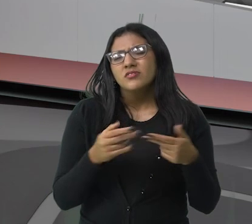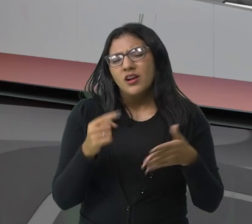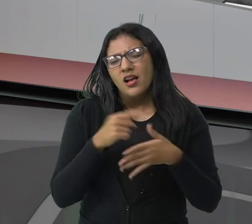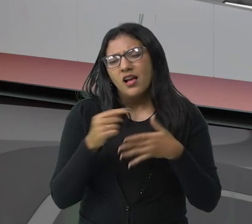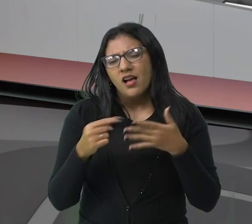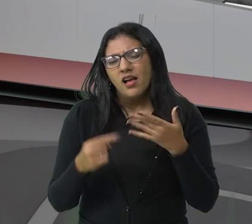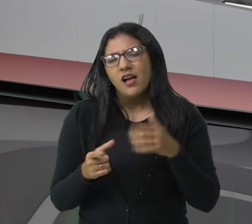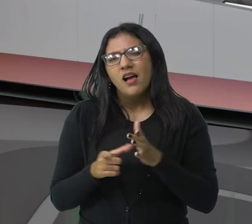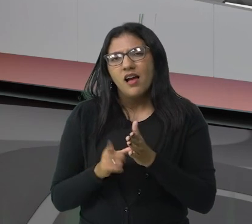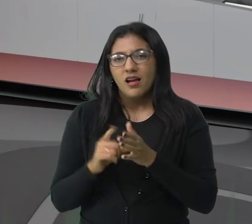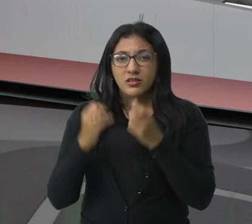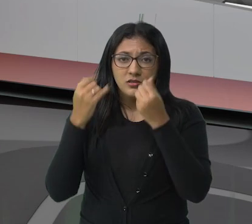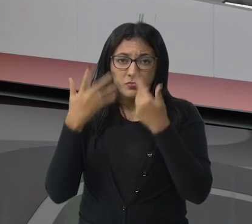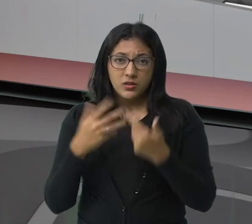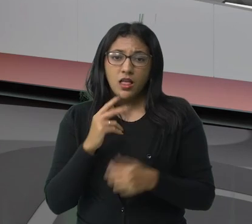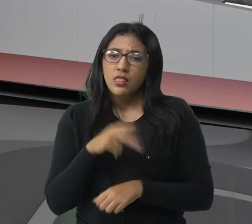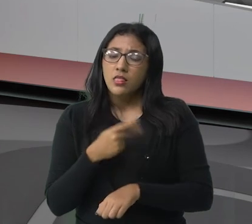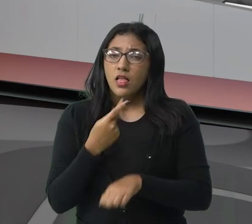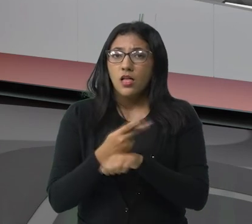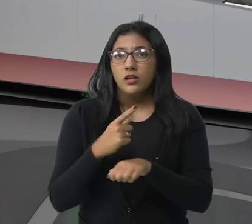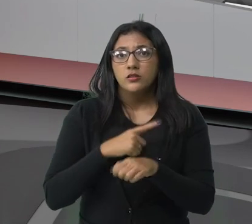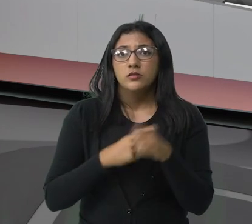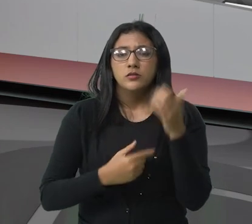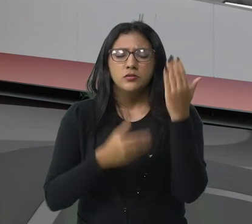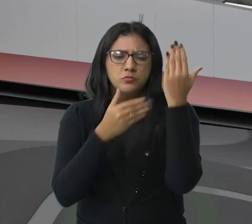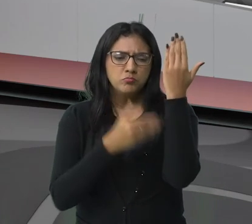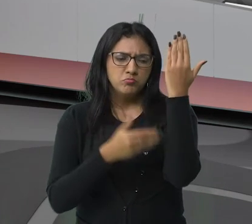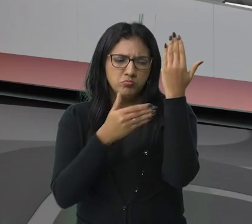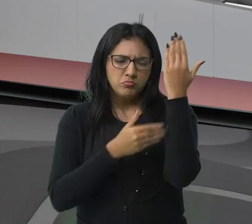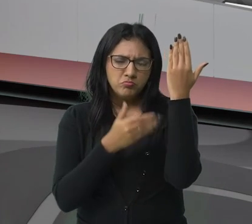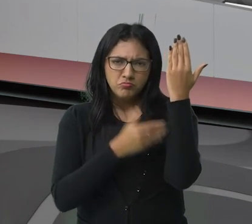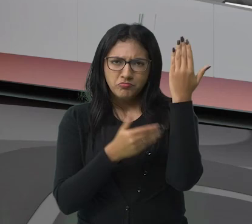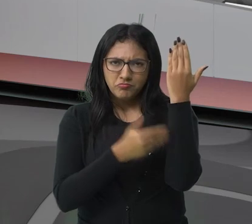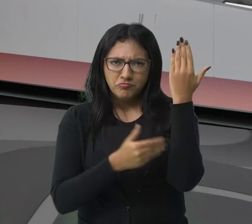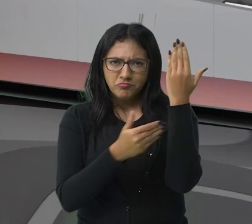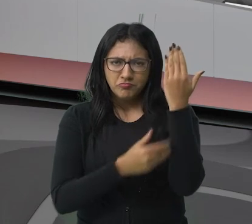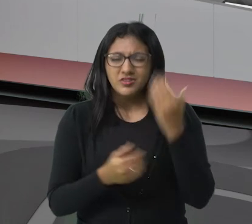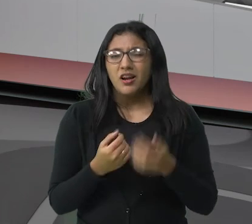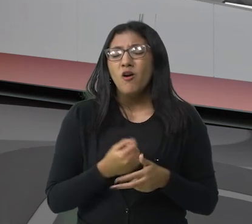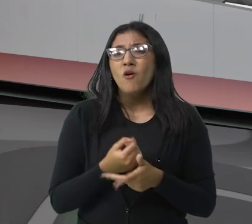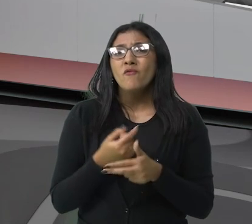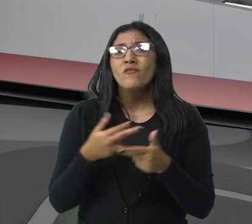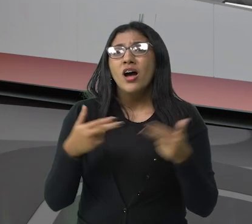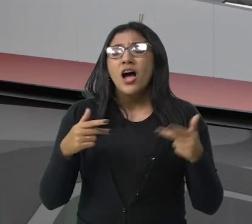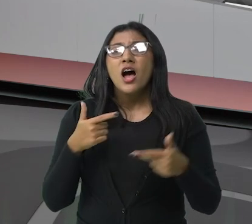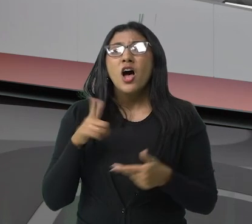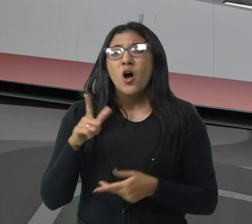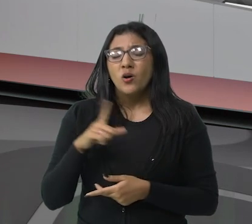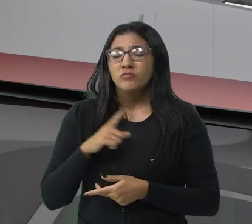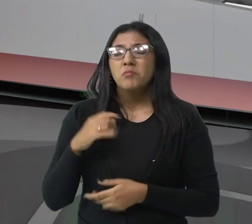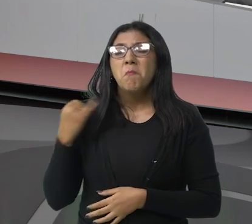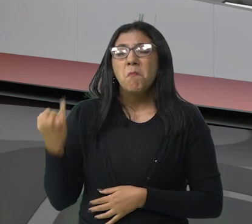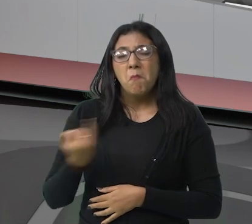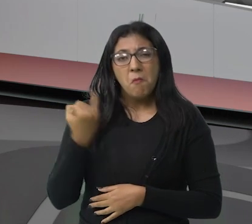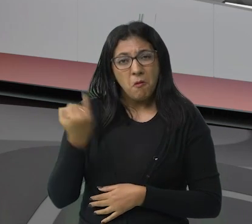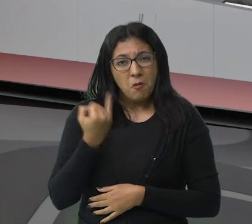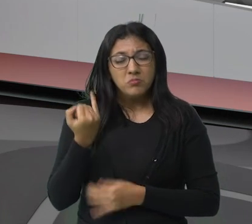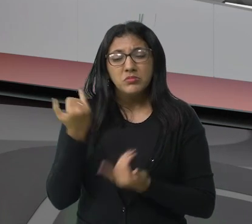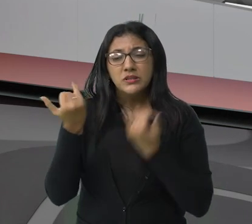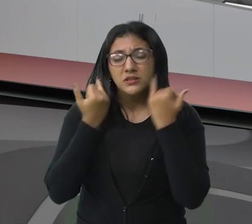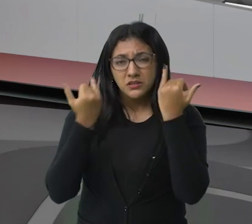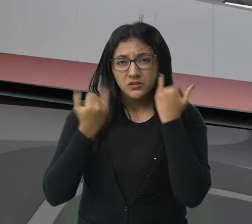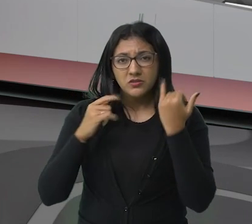e posteriormente com a borracha e várias outras atividades aí que nós verificamos que foi muito importante para